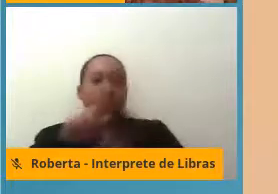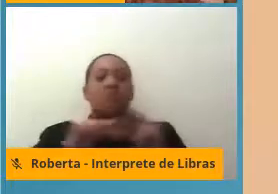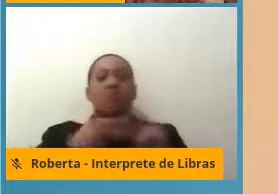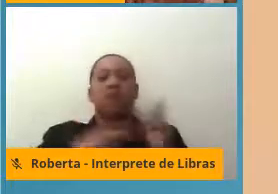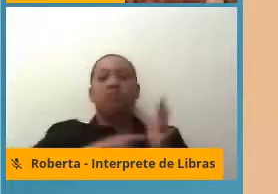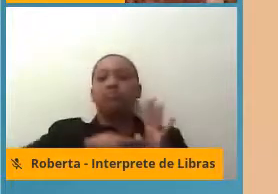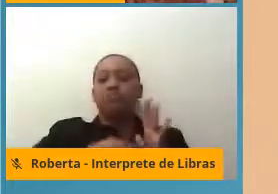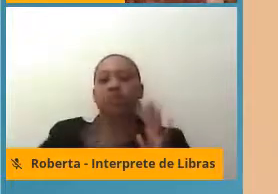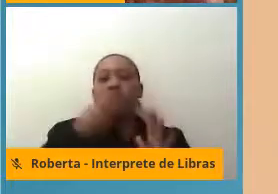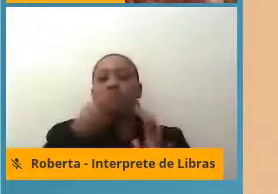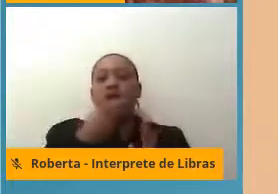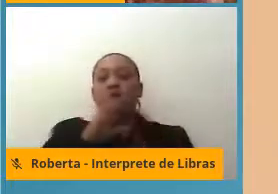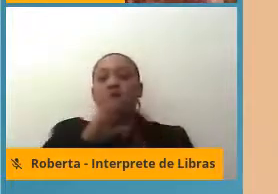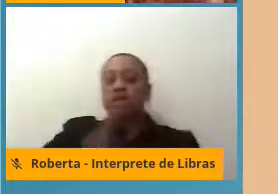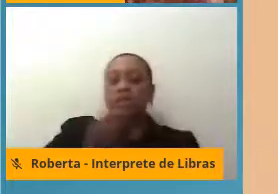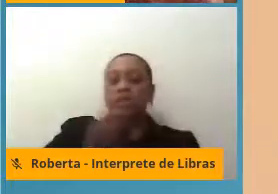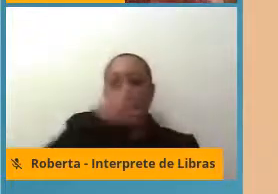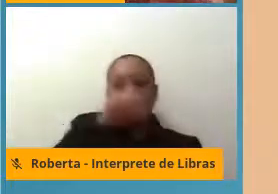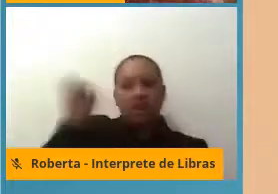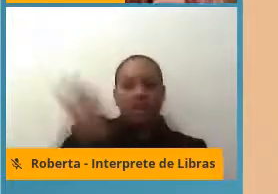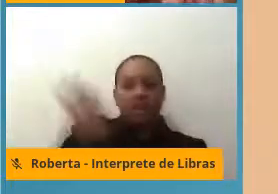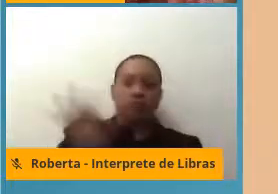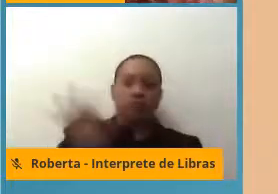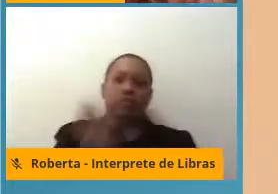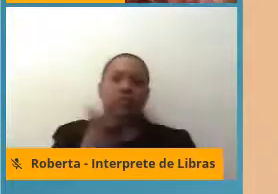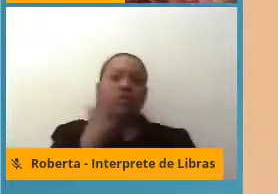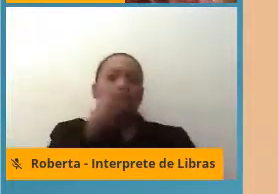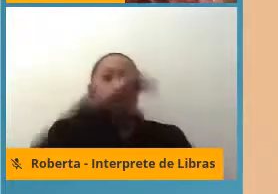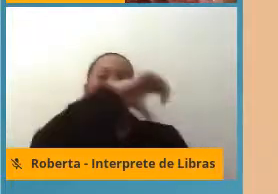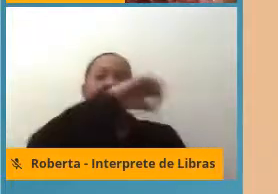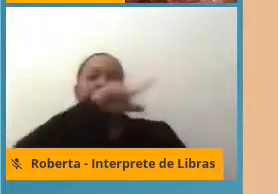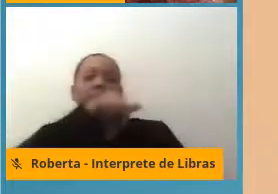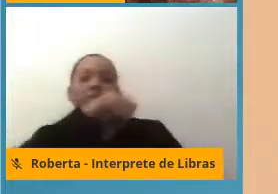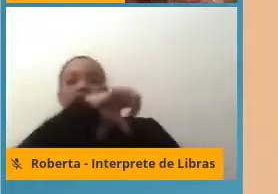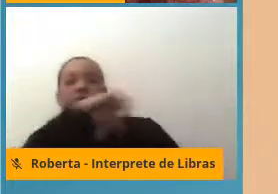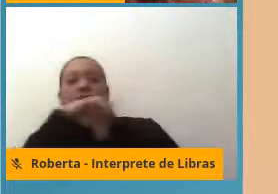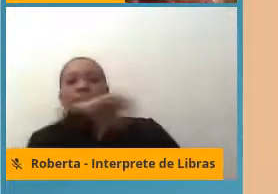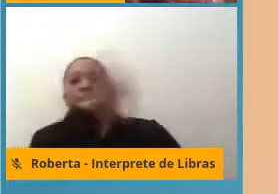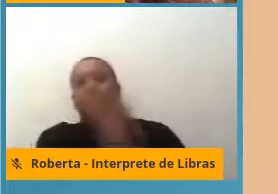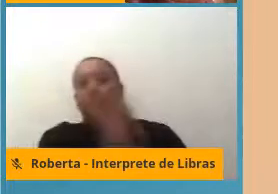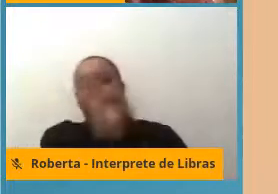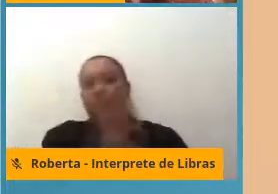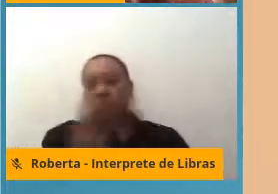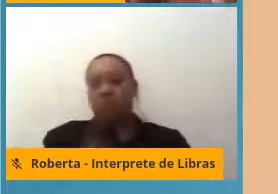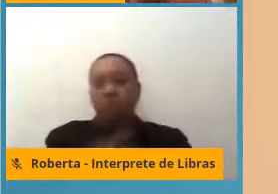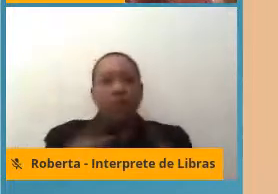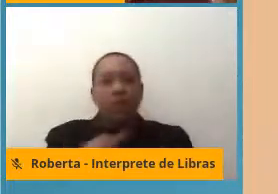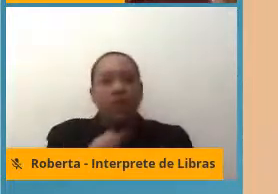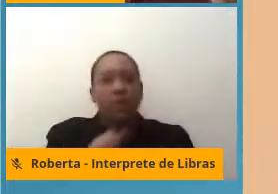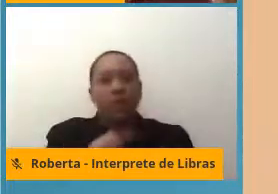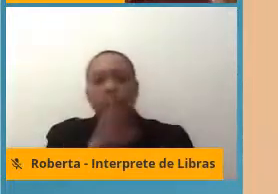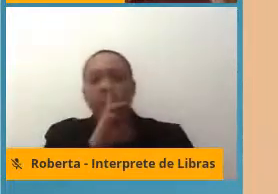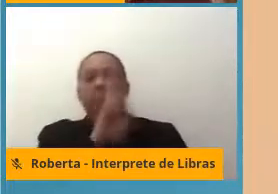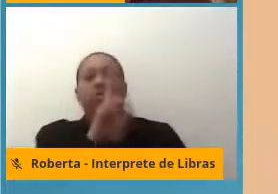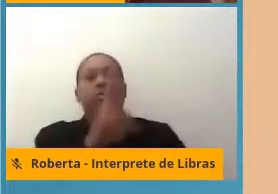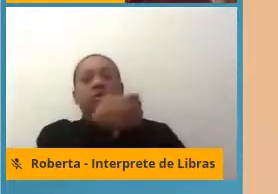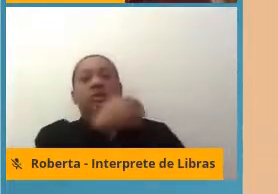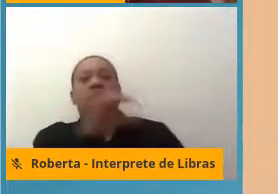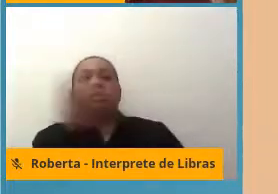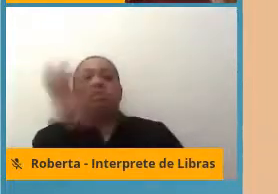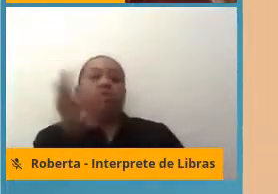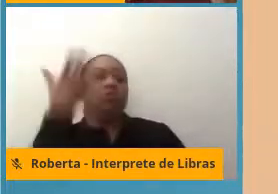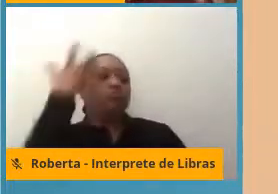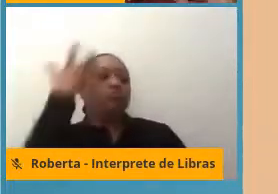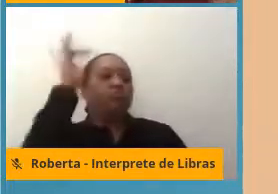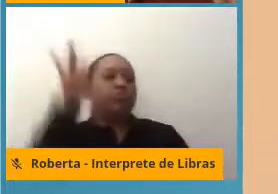Por quê? Porque esse teste, ele não especifica quem é IgM e quem é IgG. Mas é claro que se eu